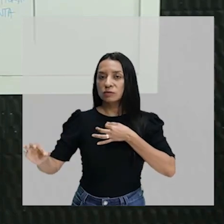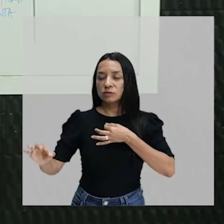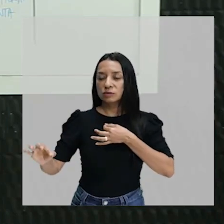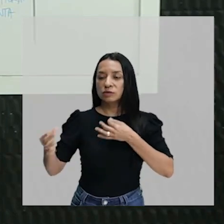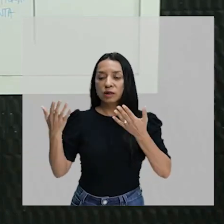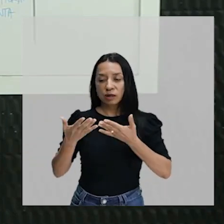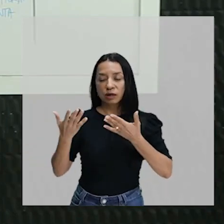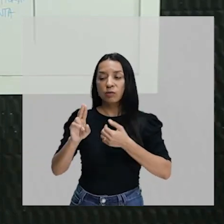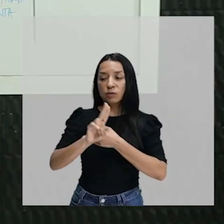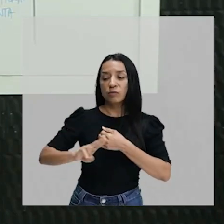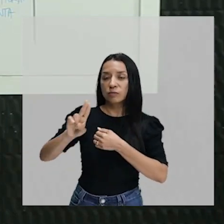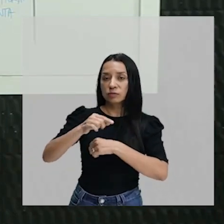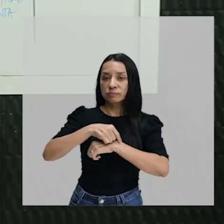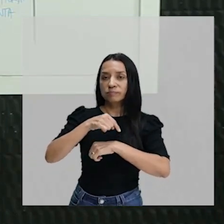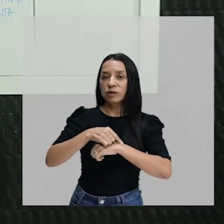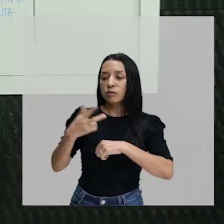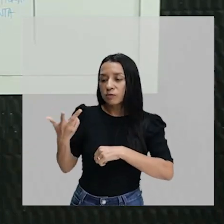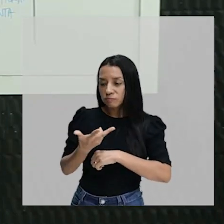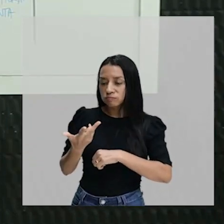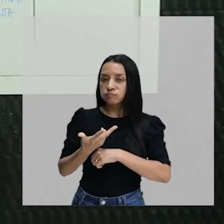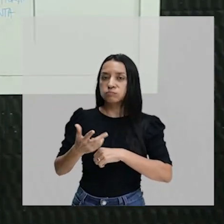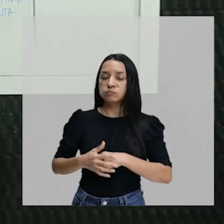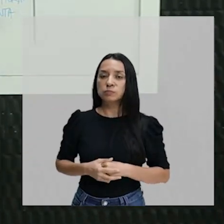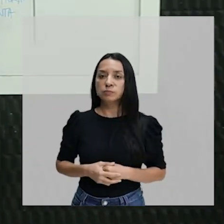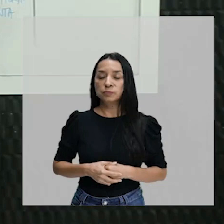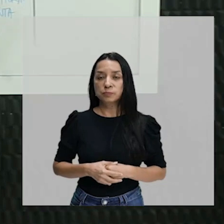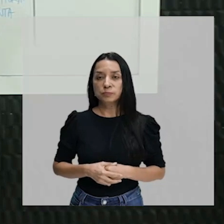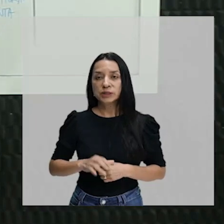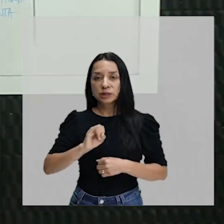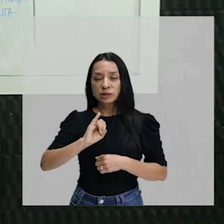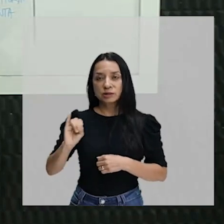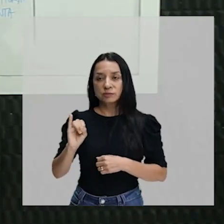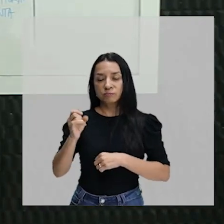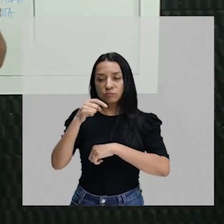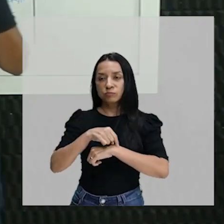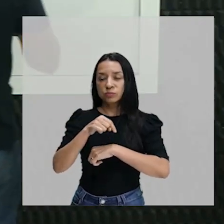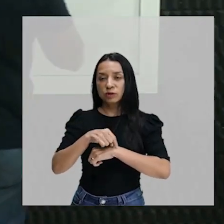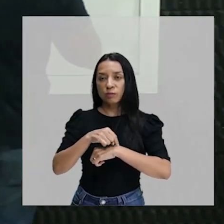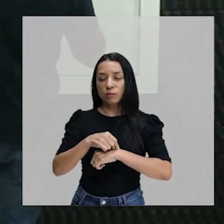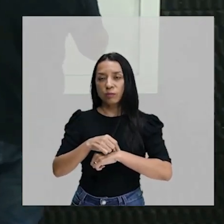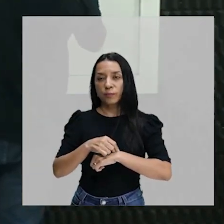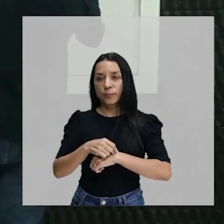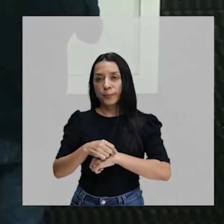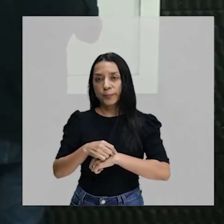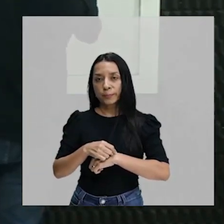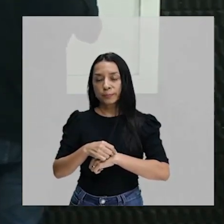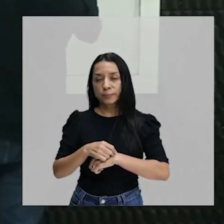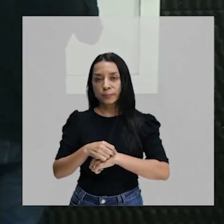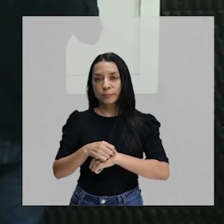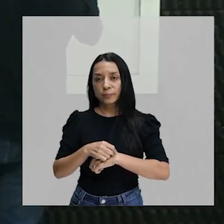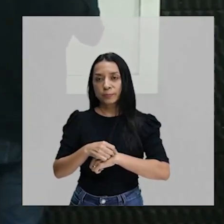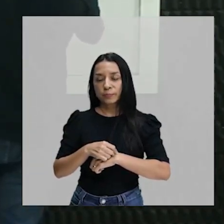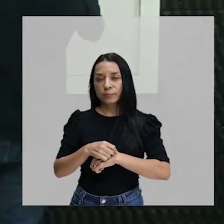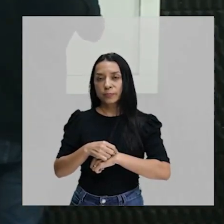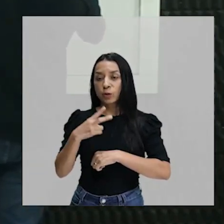eu vou usar sempre velocidade Ora vamos lá toma se esse tempo for de duas